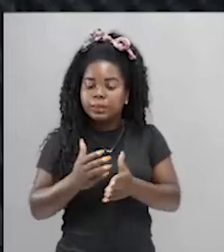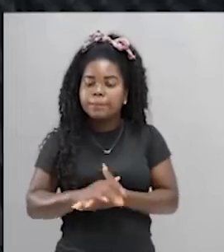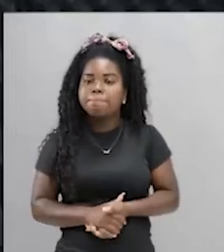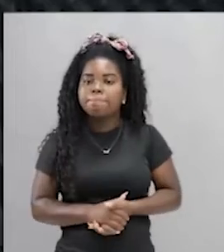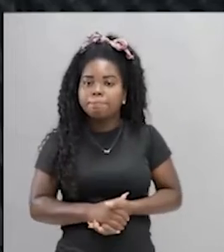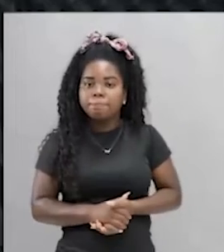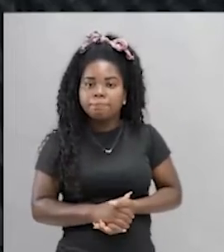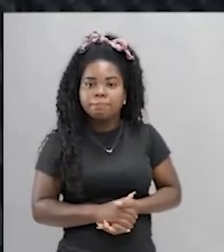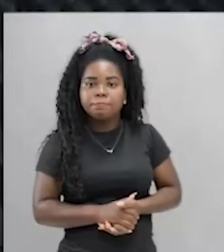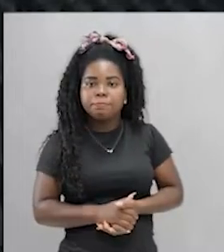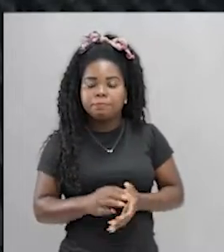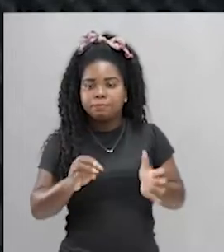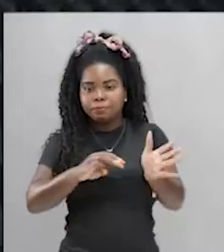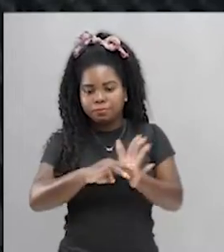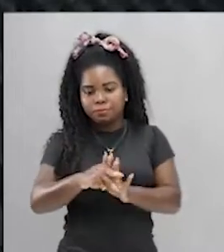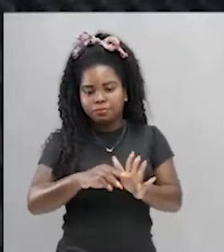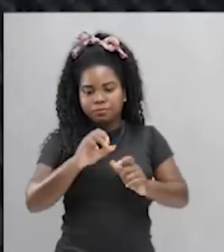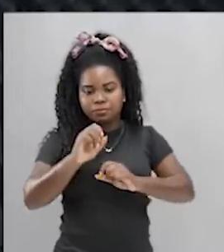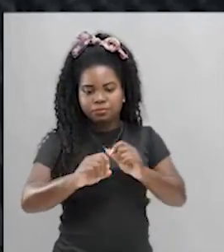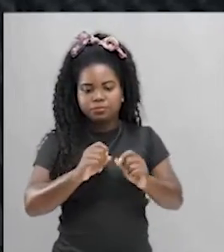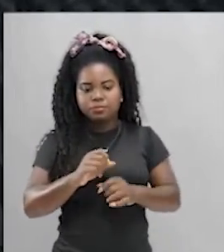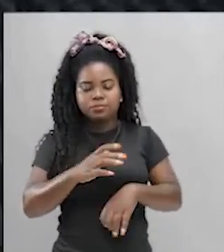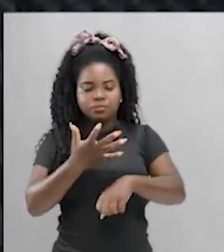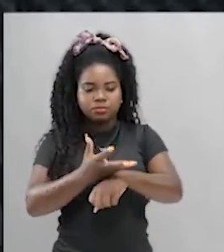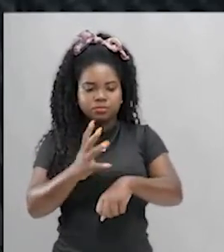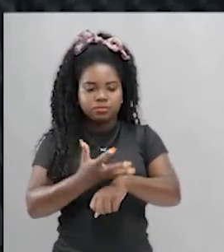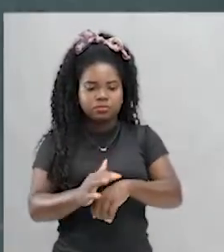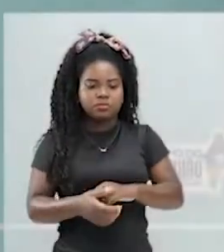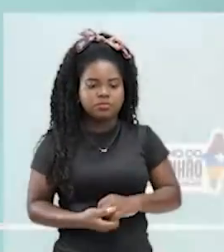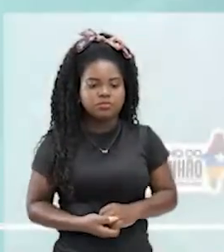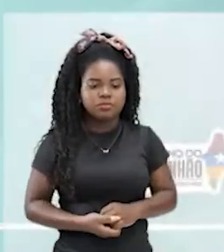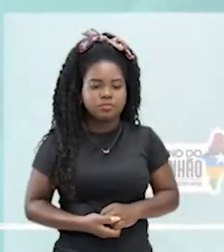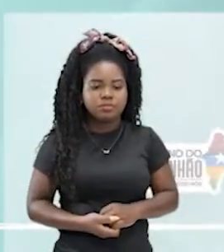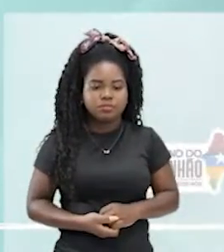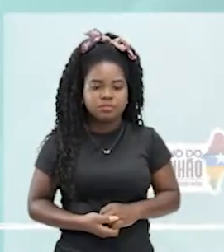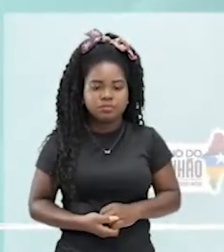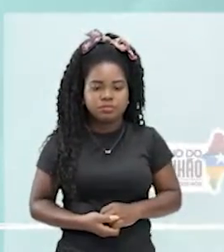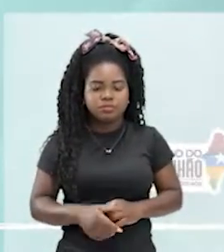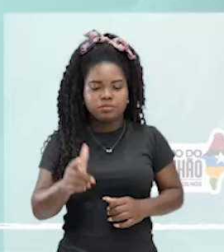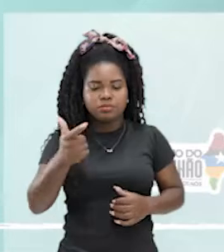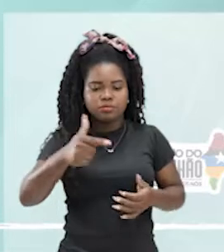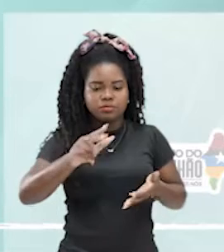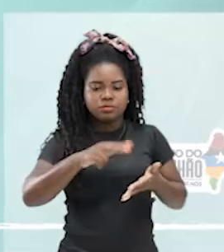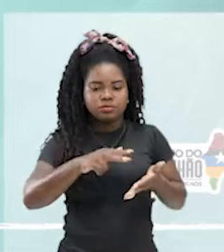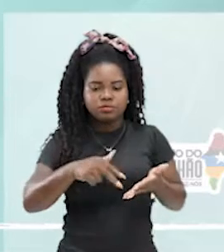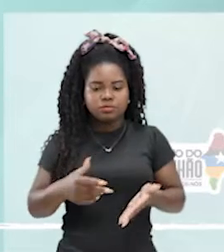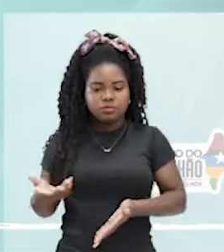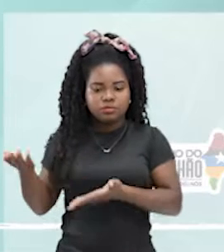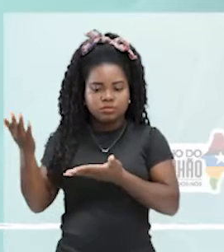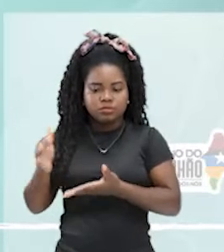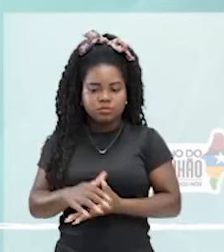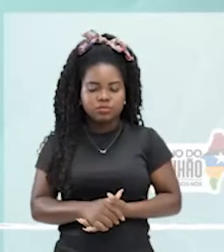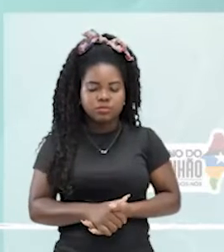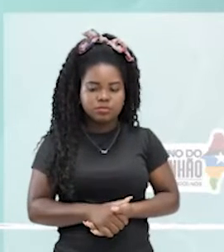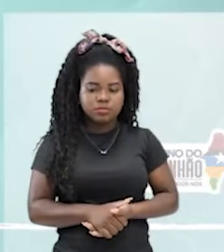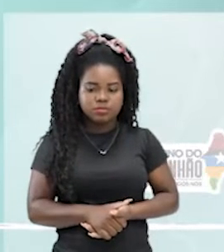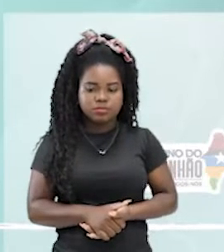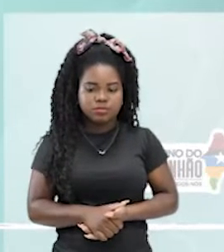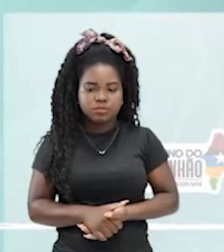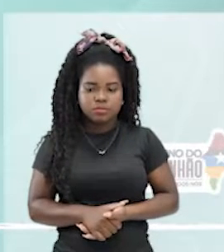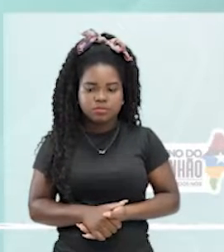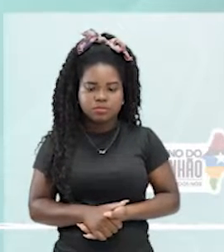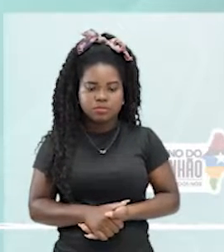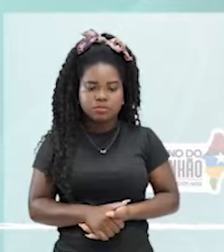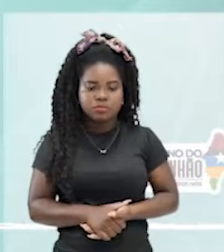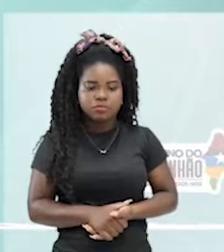dos viés do método do Grotowski é trabalhado. Não se priva da relação do ator-espectador. É